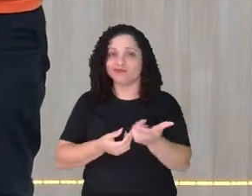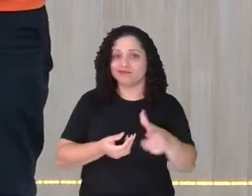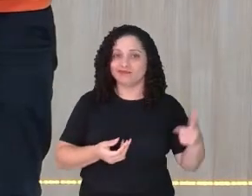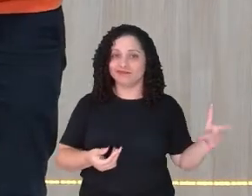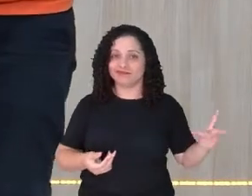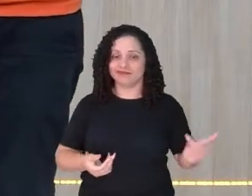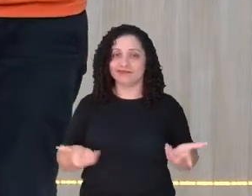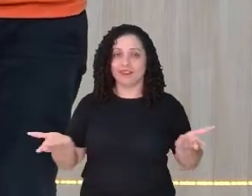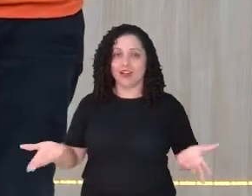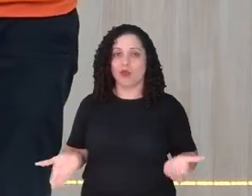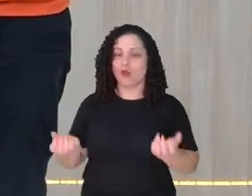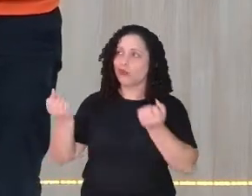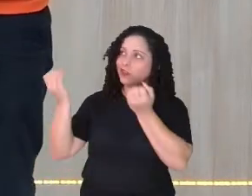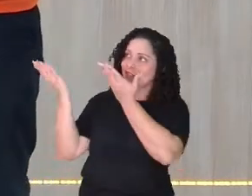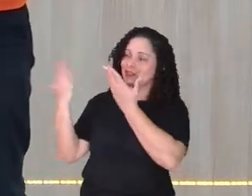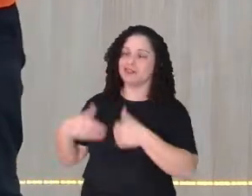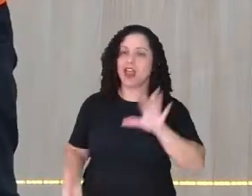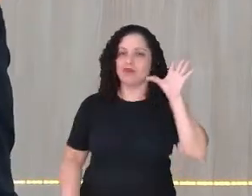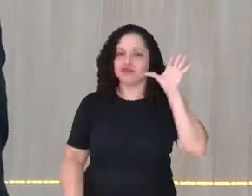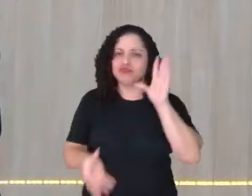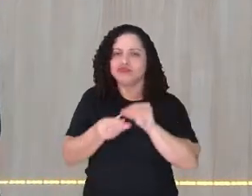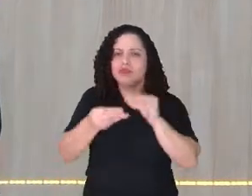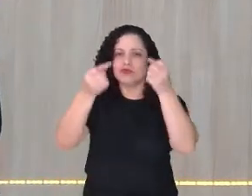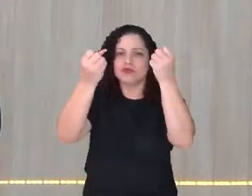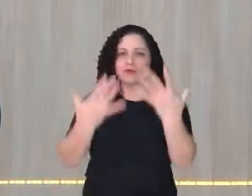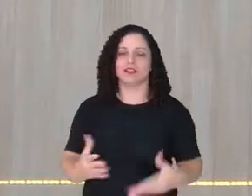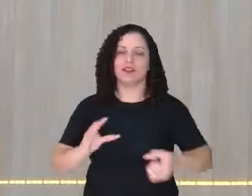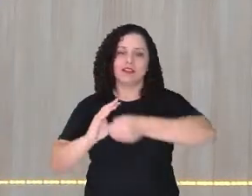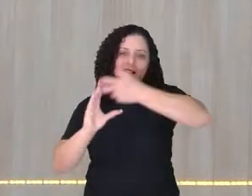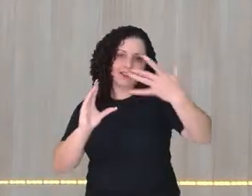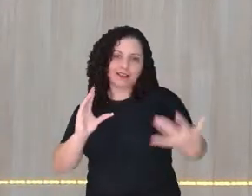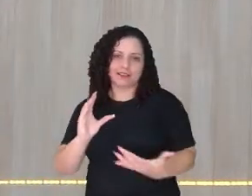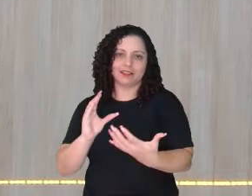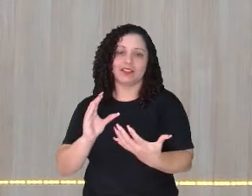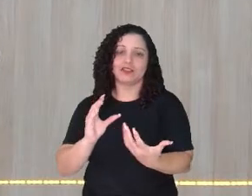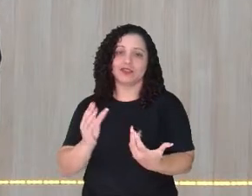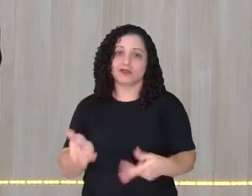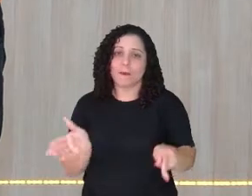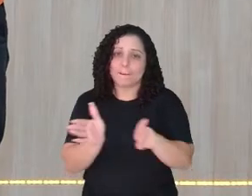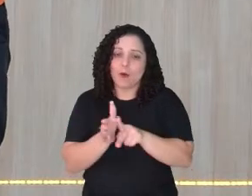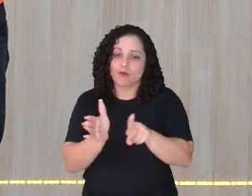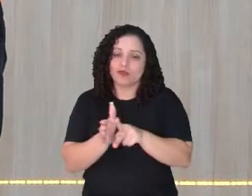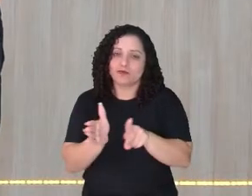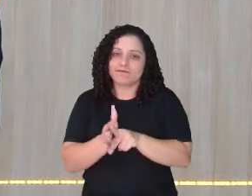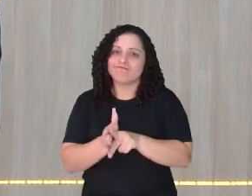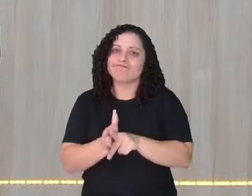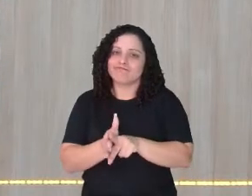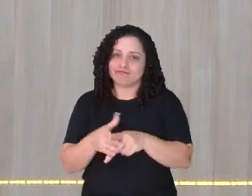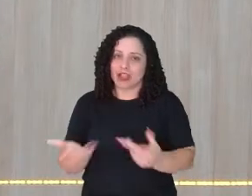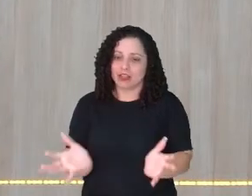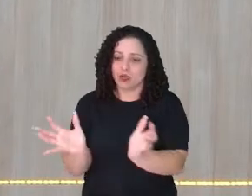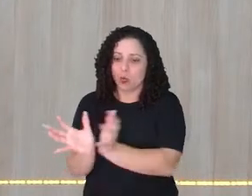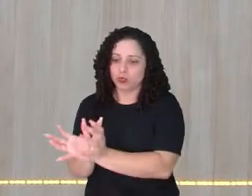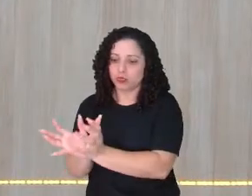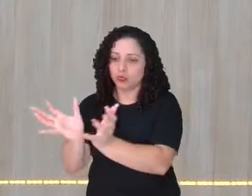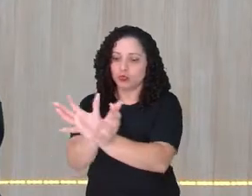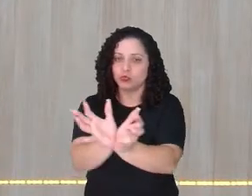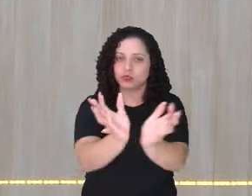ele vai falar, né, resumindo, sobre características únicas de espécies que